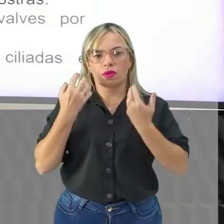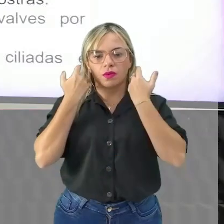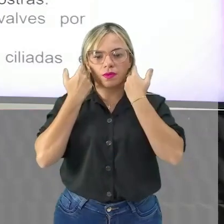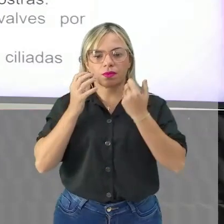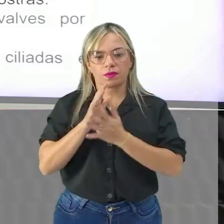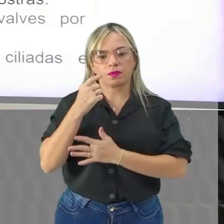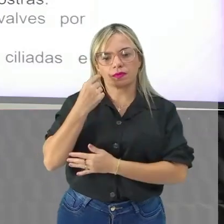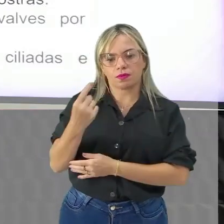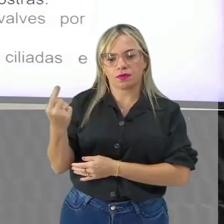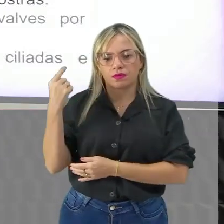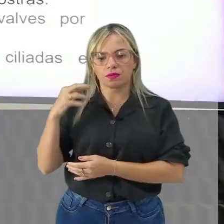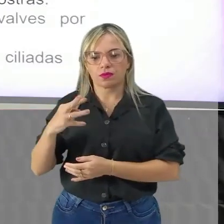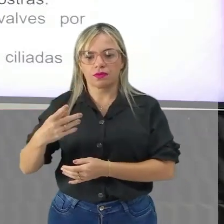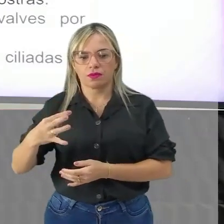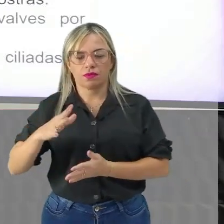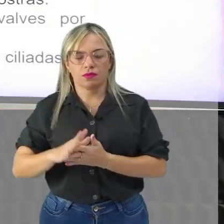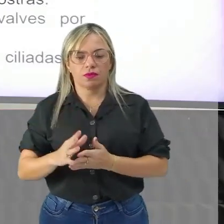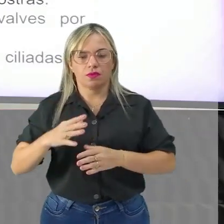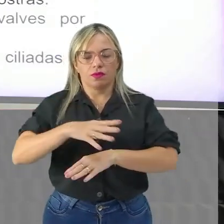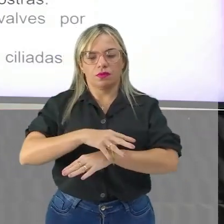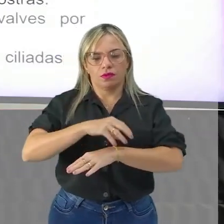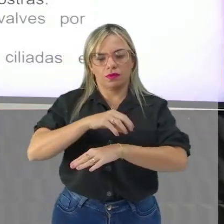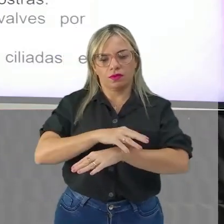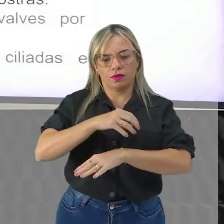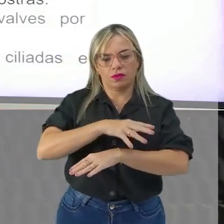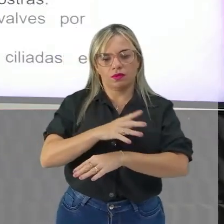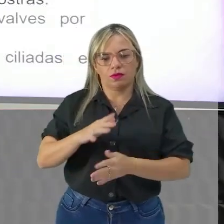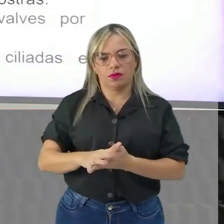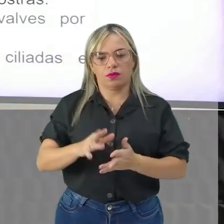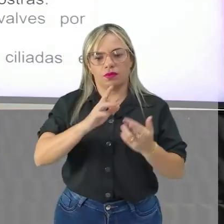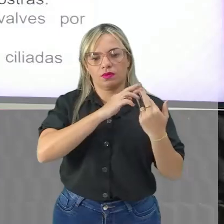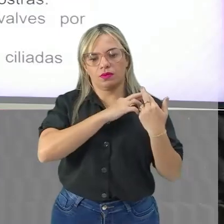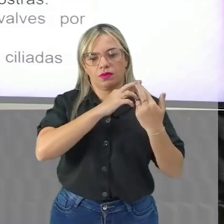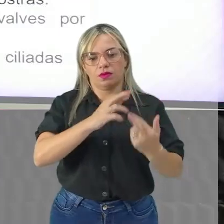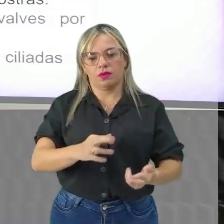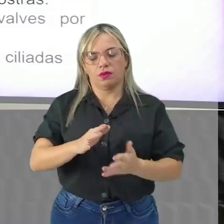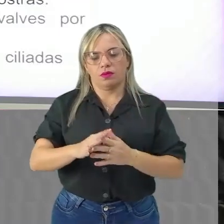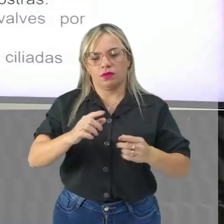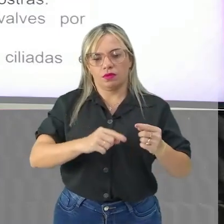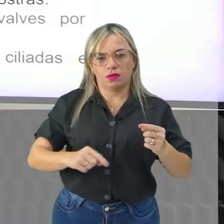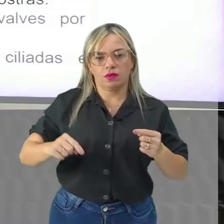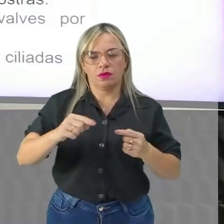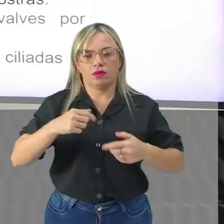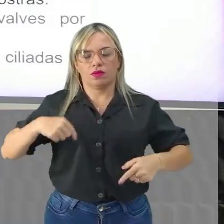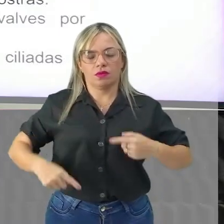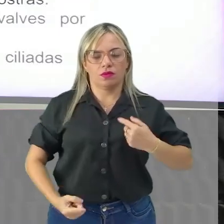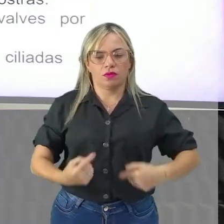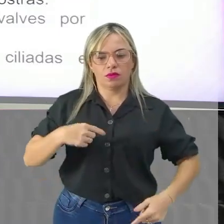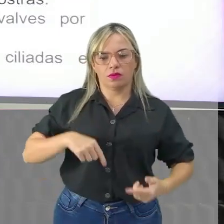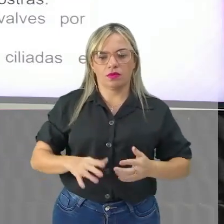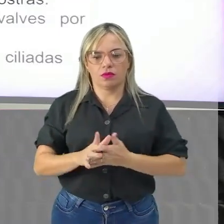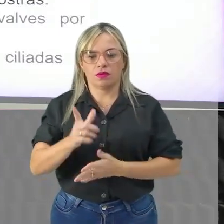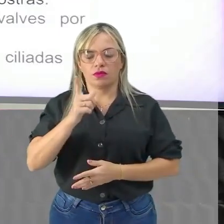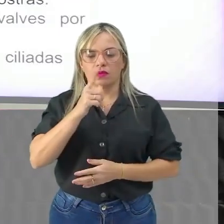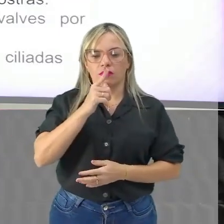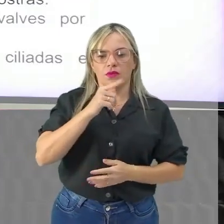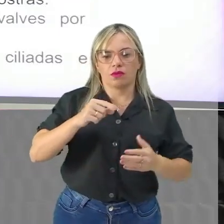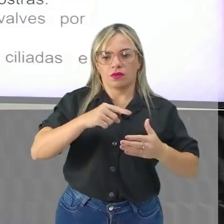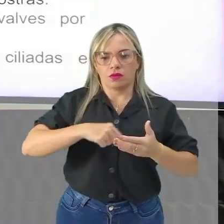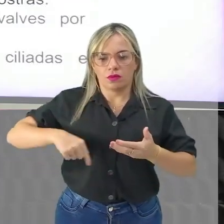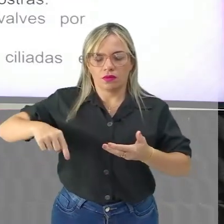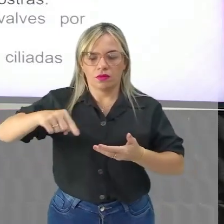Então, os ciliozinhos batem e ajuda a fazer aquela circulação da água, né, ao